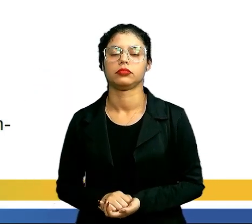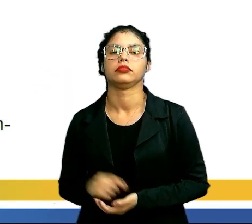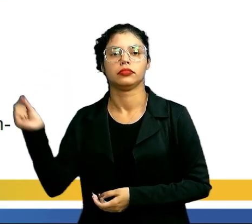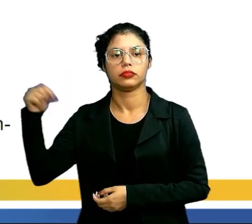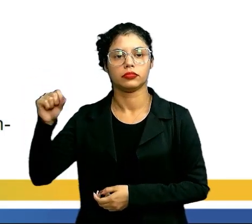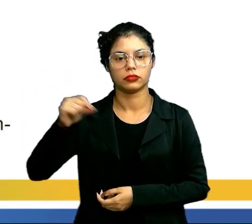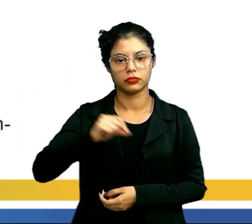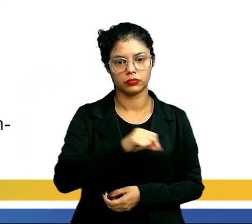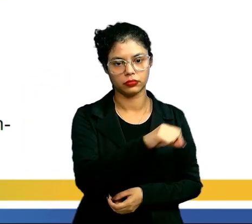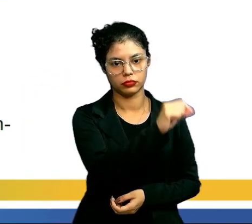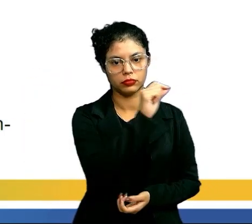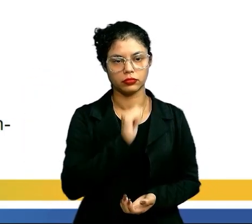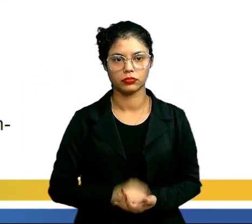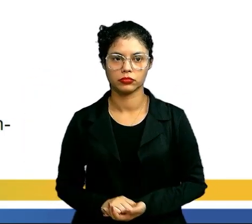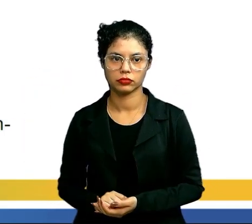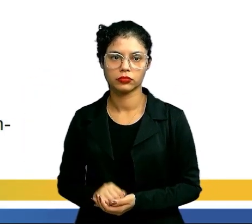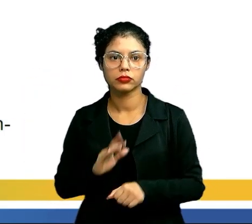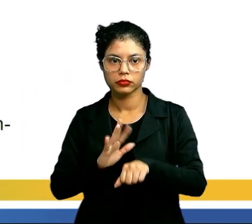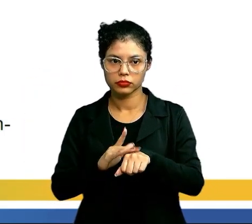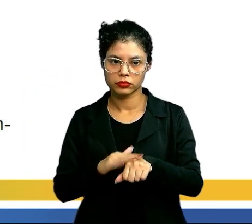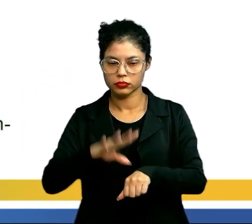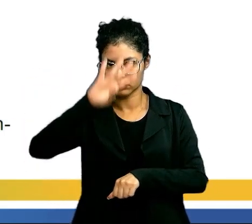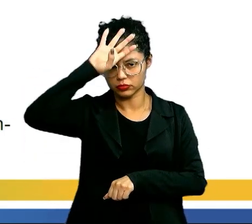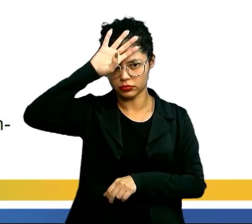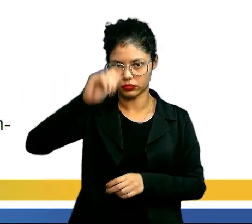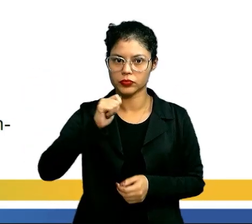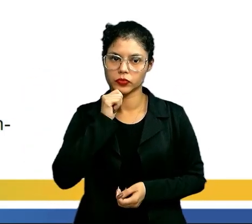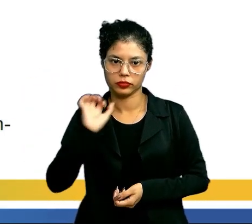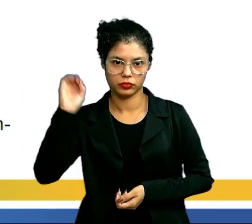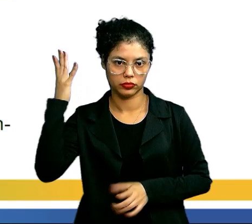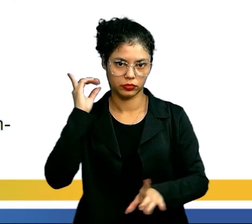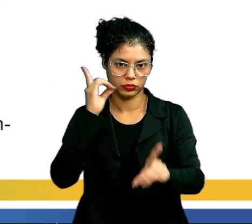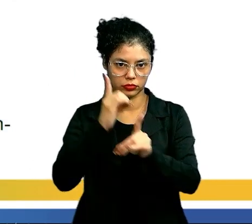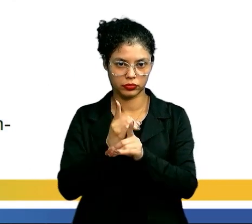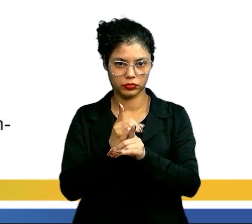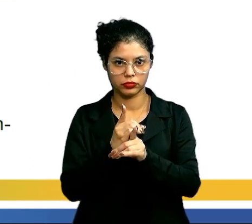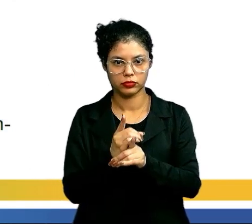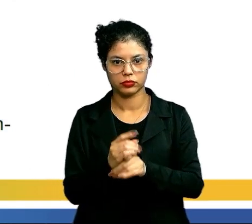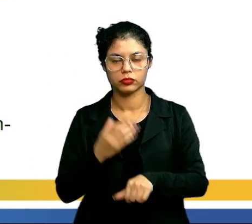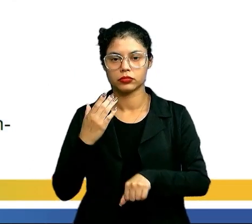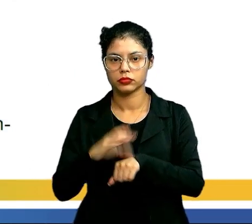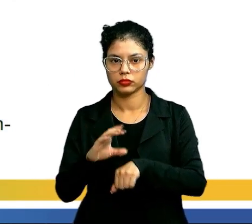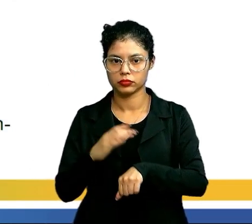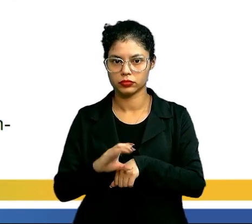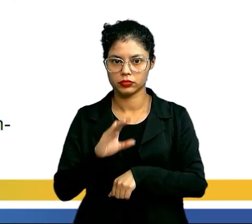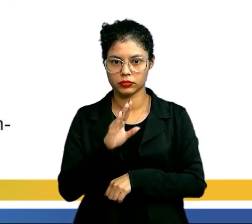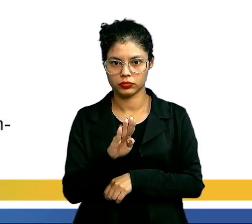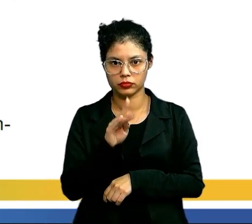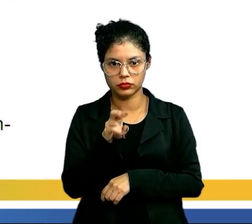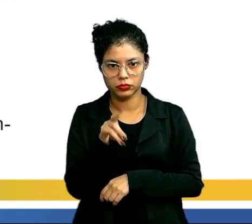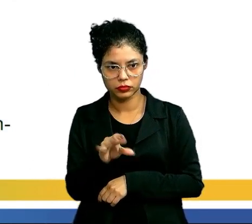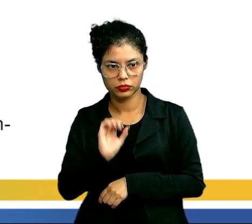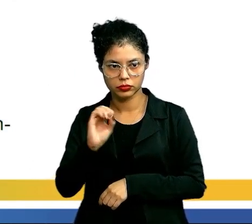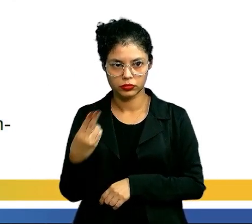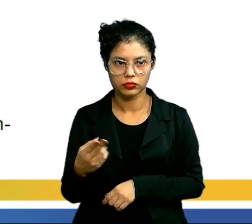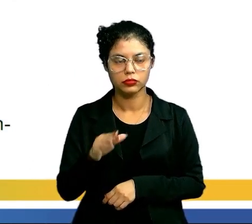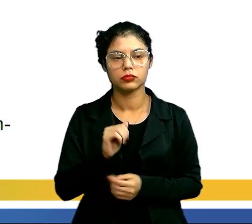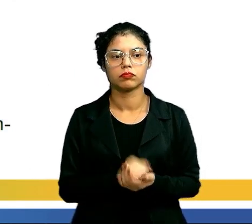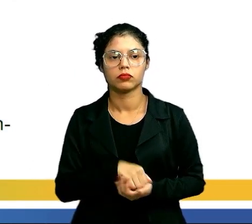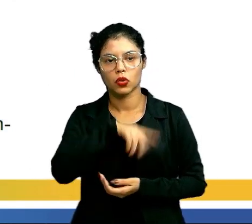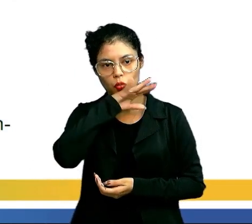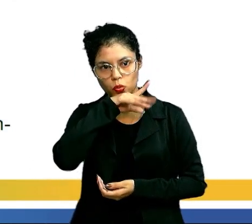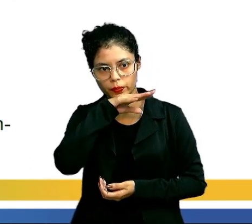É a dengue, a doença febril aguda, que pode ser de curso benigno